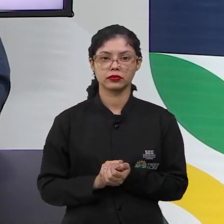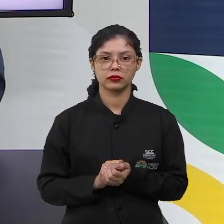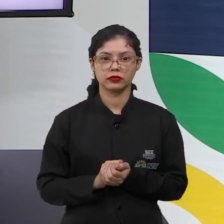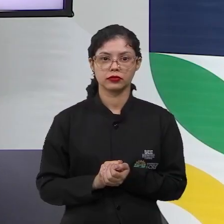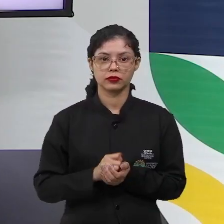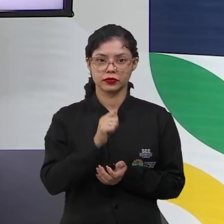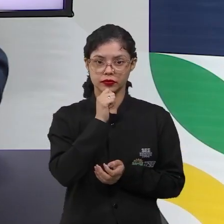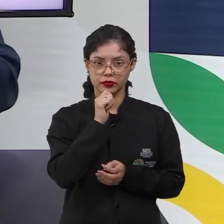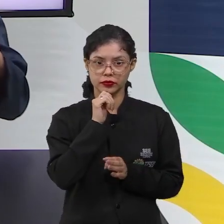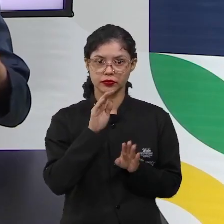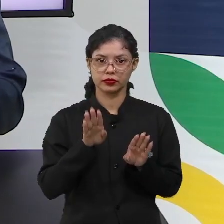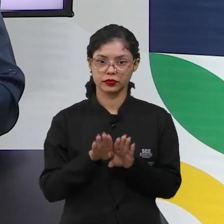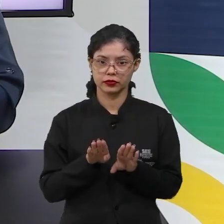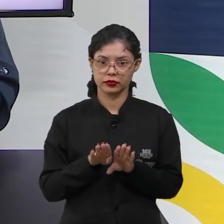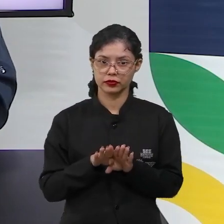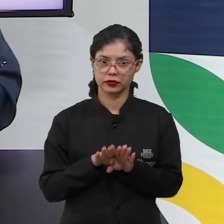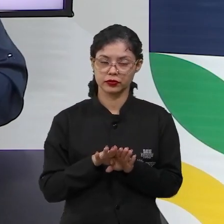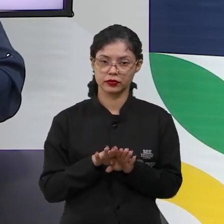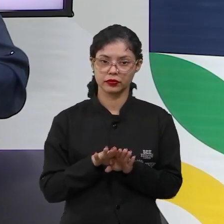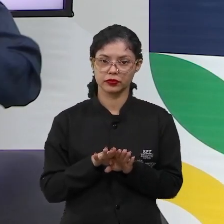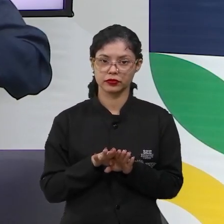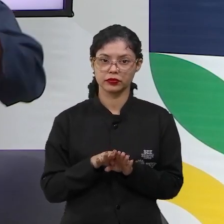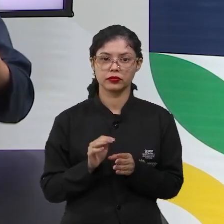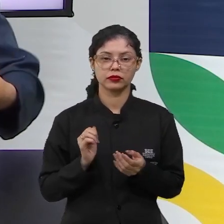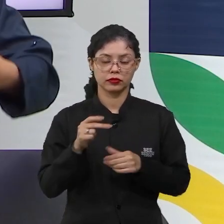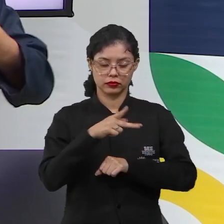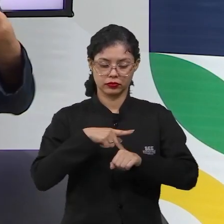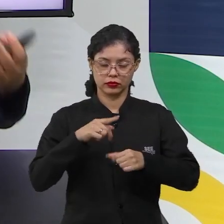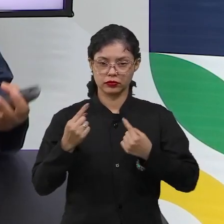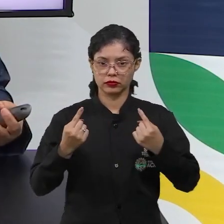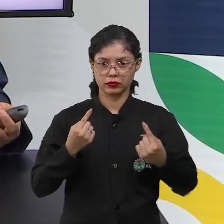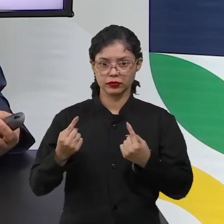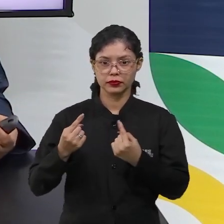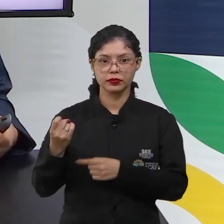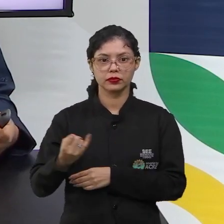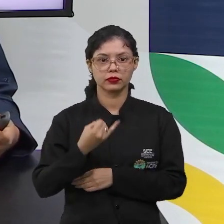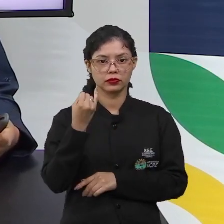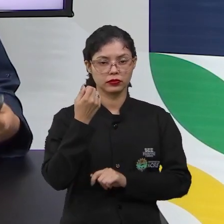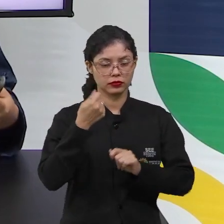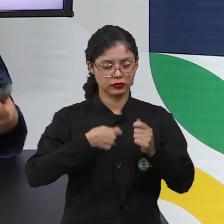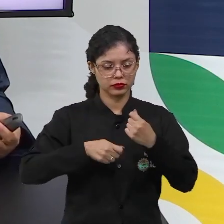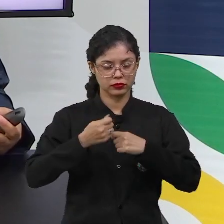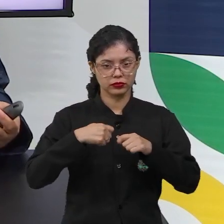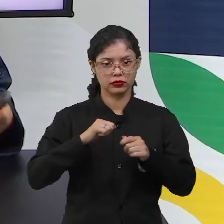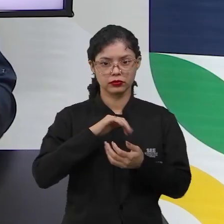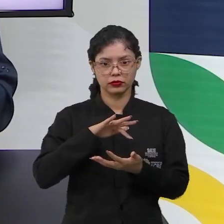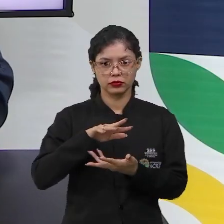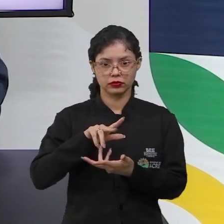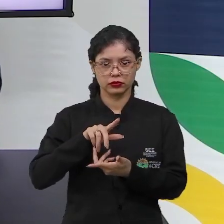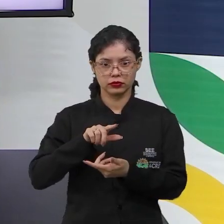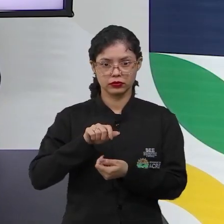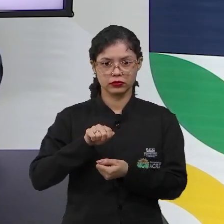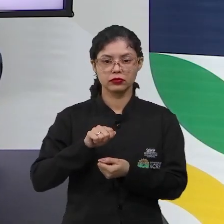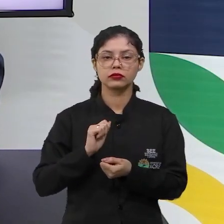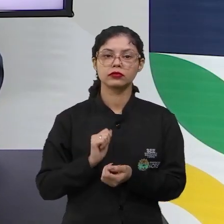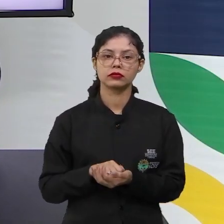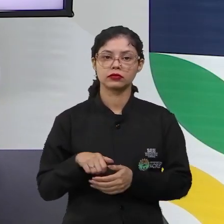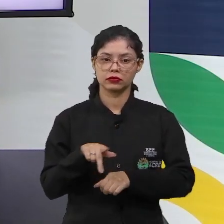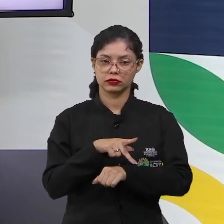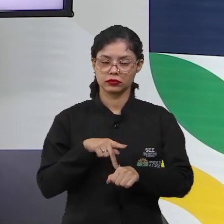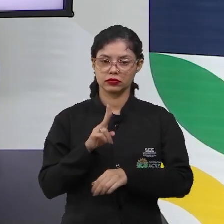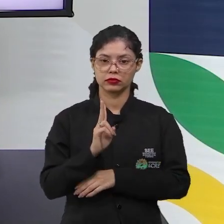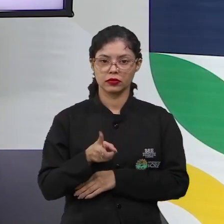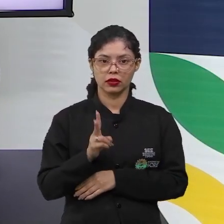interesse entre os países, ou seja, entre as principais economias mundiais, e esses países